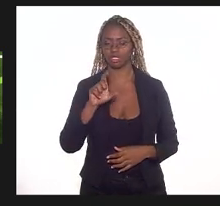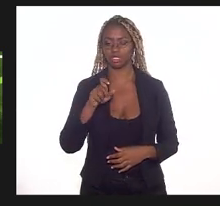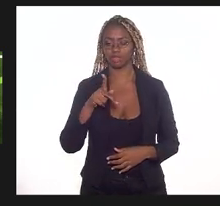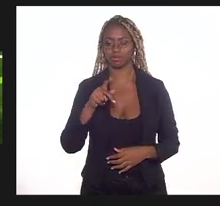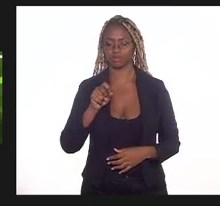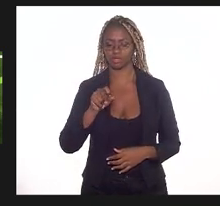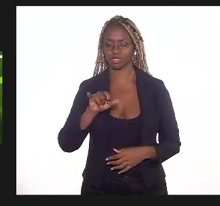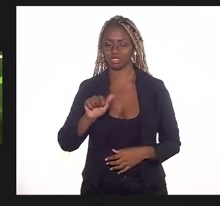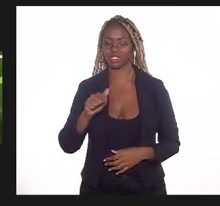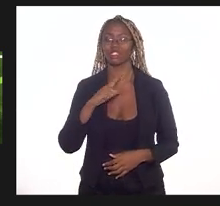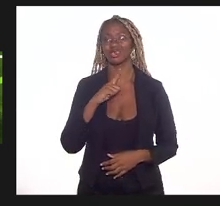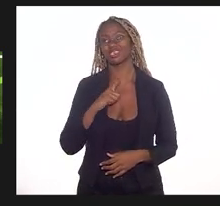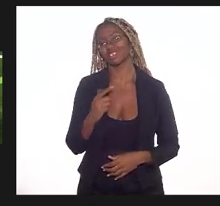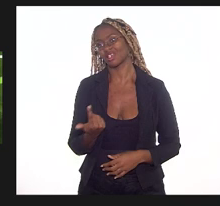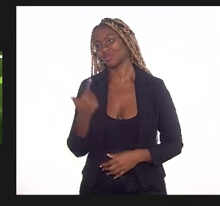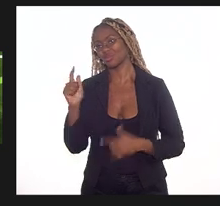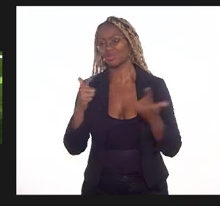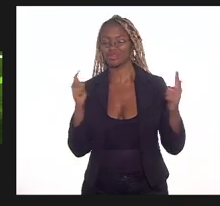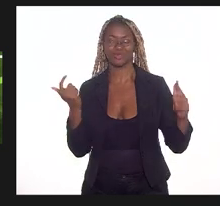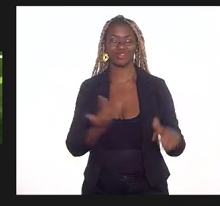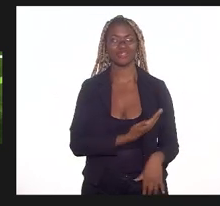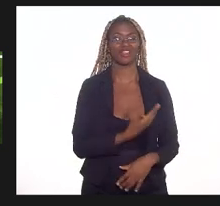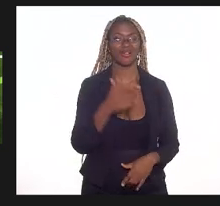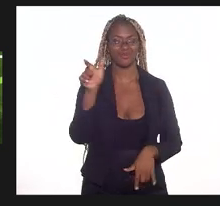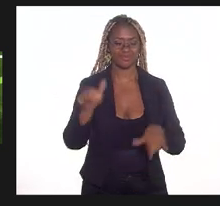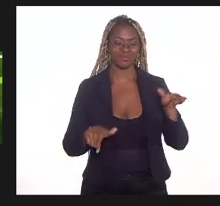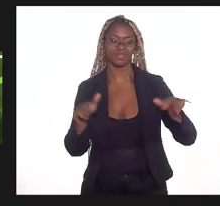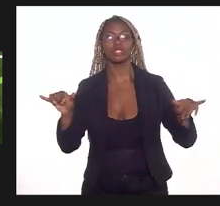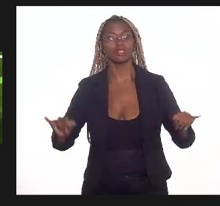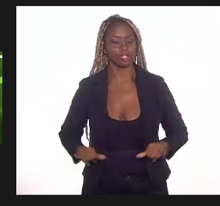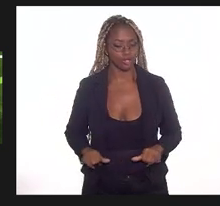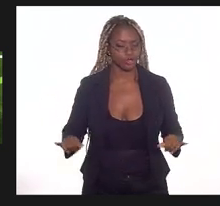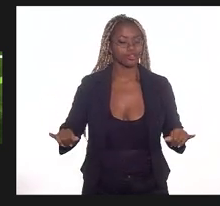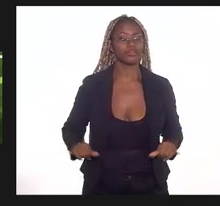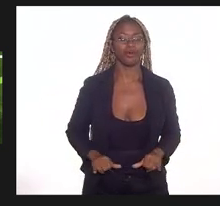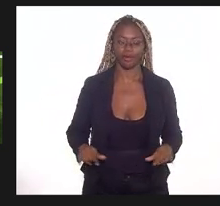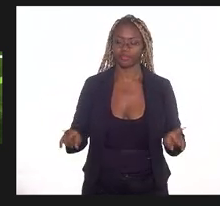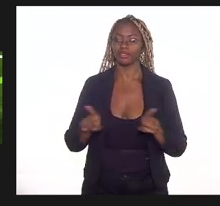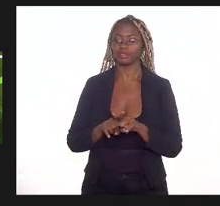a Aninha e outros amigos que também sofrem dessa doença,